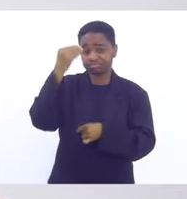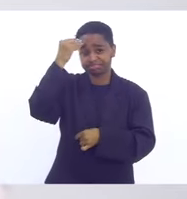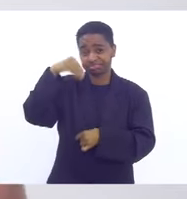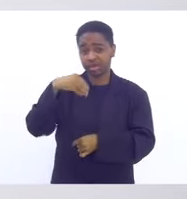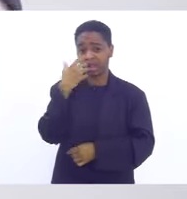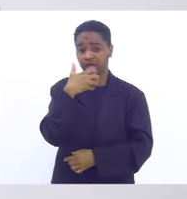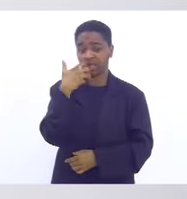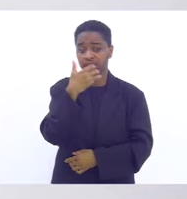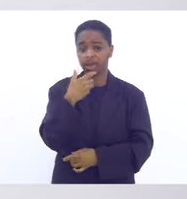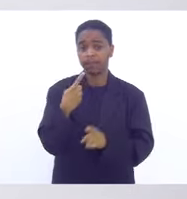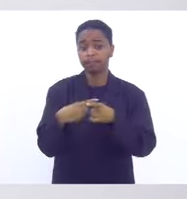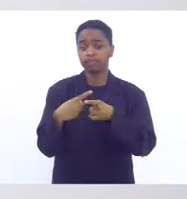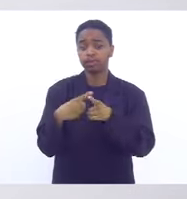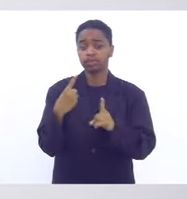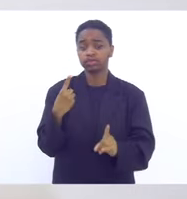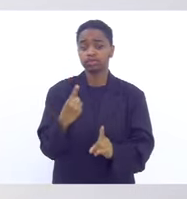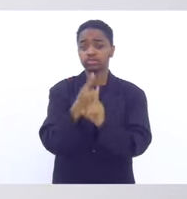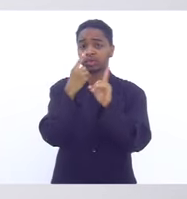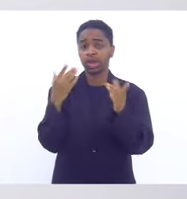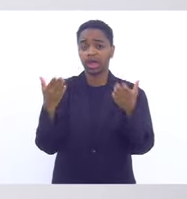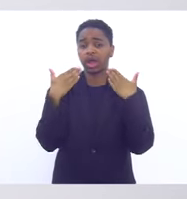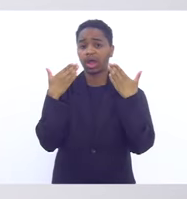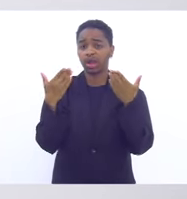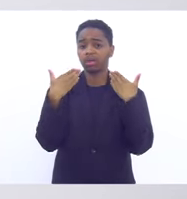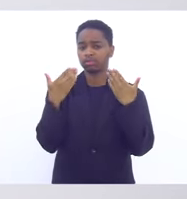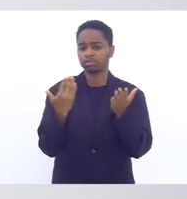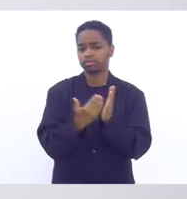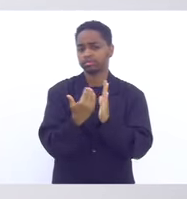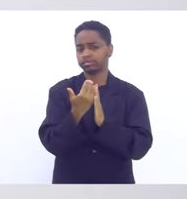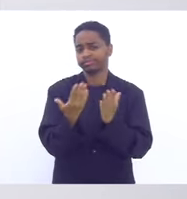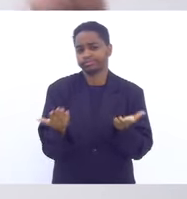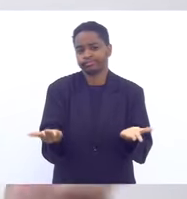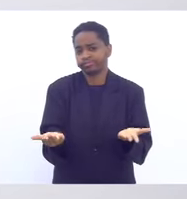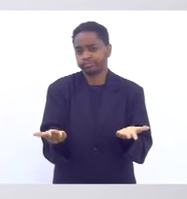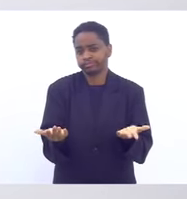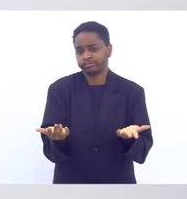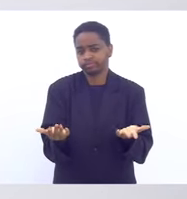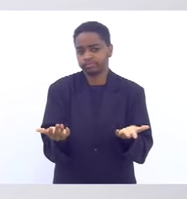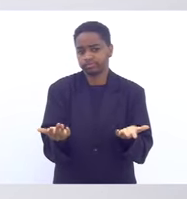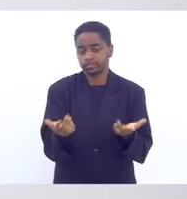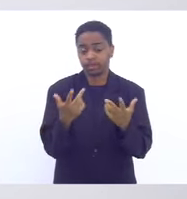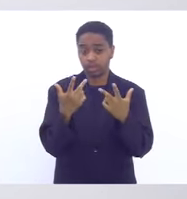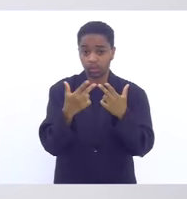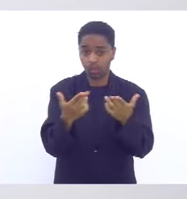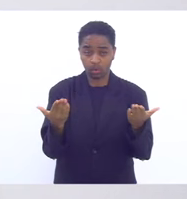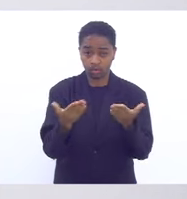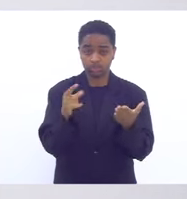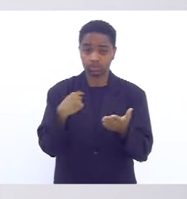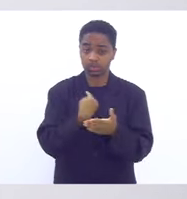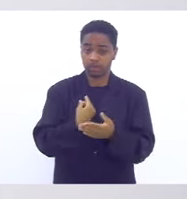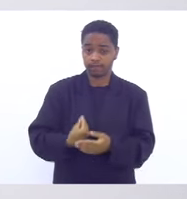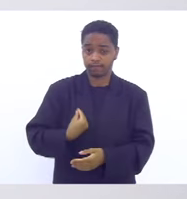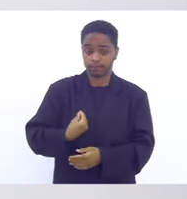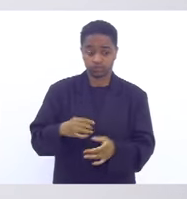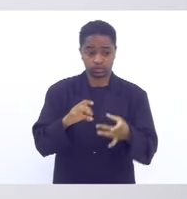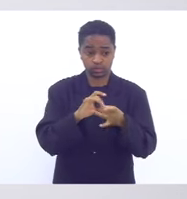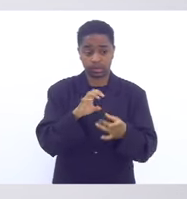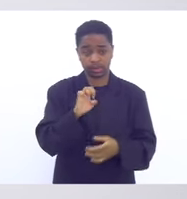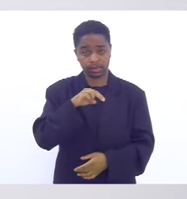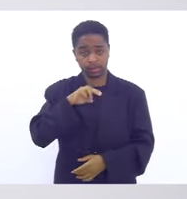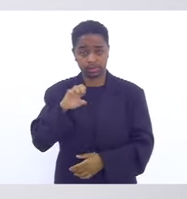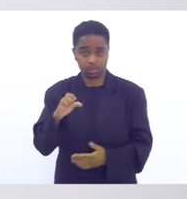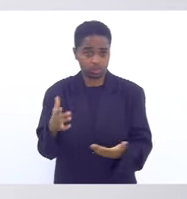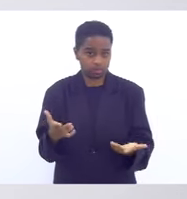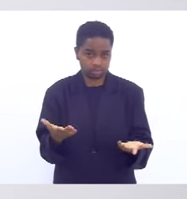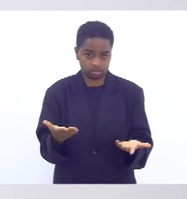cantar porque descobriu que o calor estava muito alto. É a mesma coisa que a gente vive hoje na relação com a Enel, com o atendimento do nosso